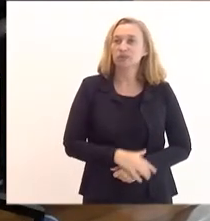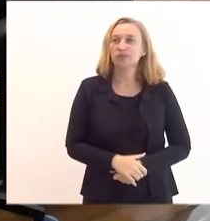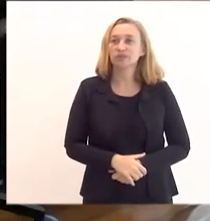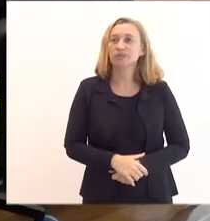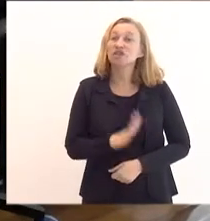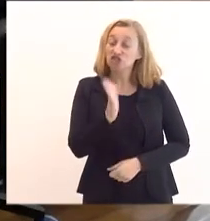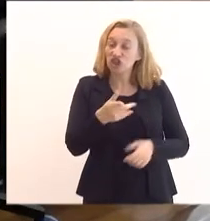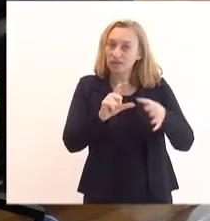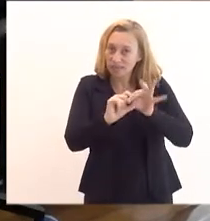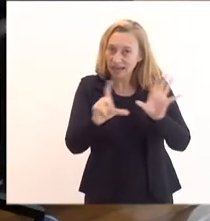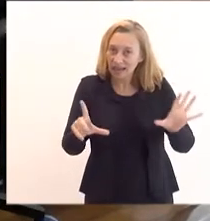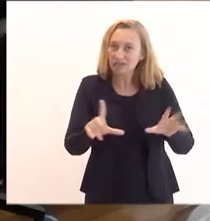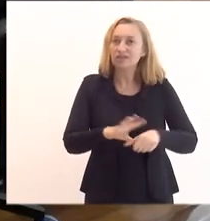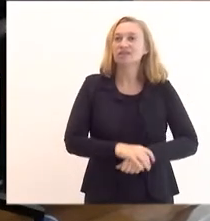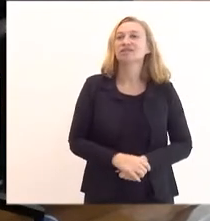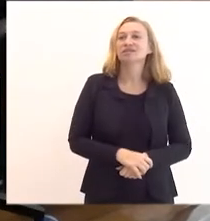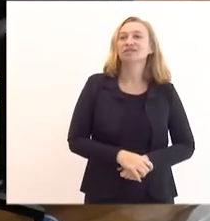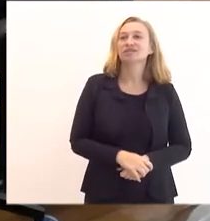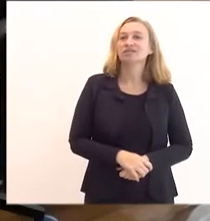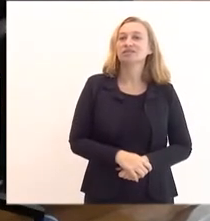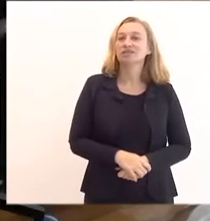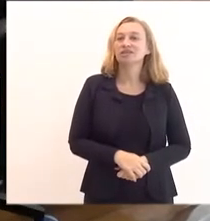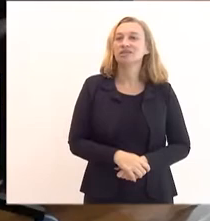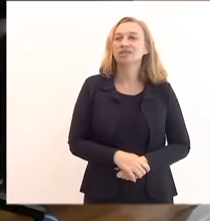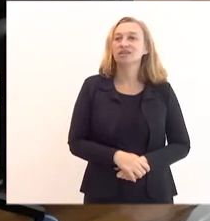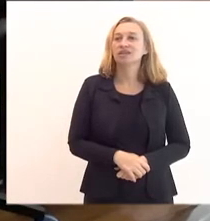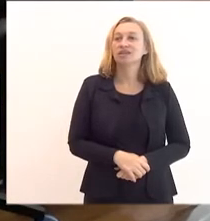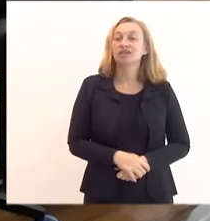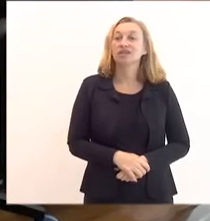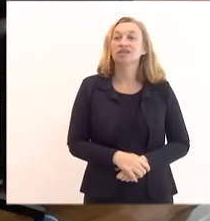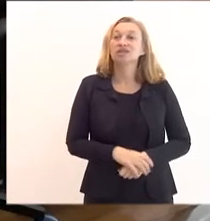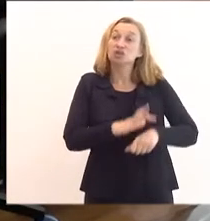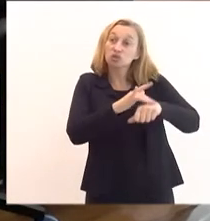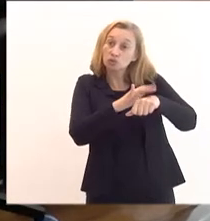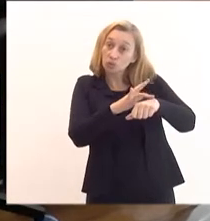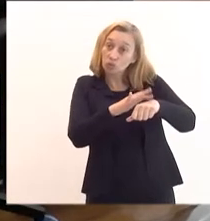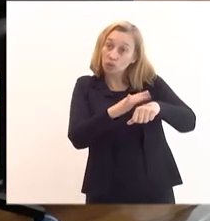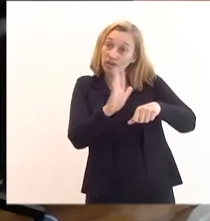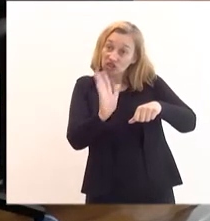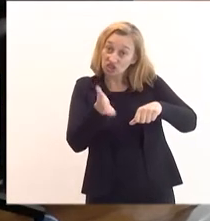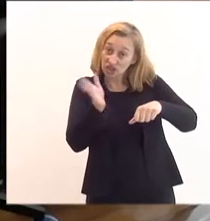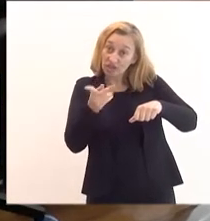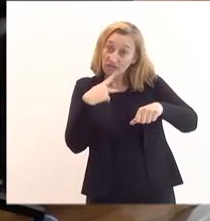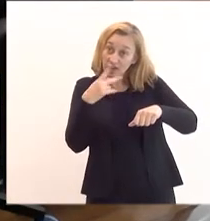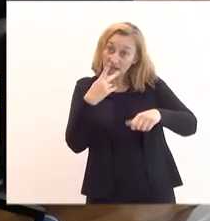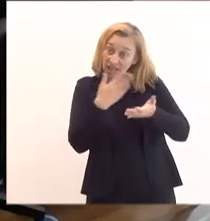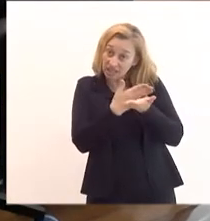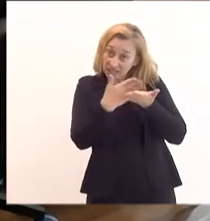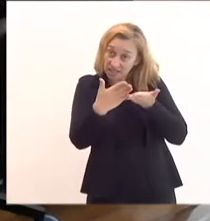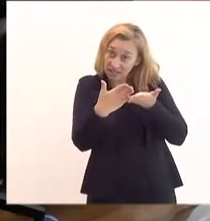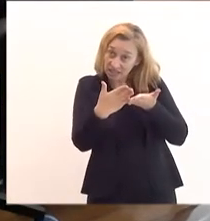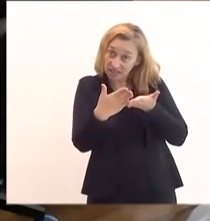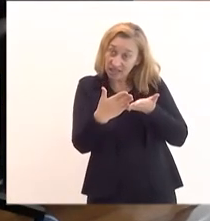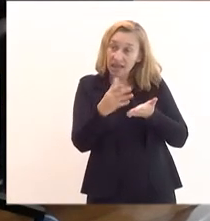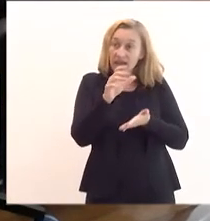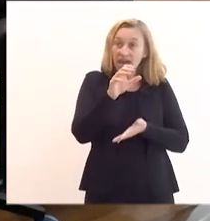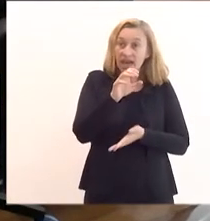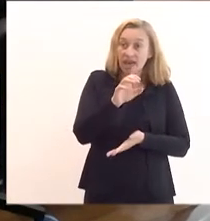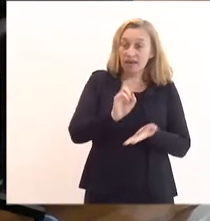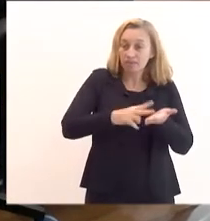já liberados são para essas doenças que eu aqui listei na inicial: